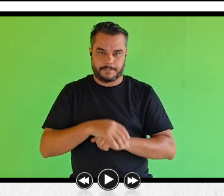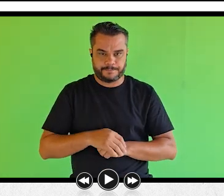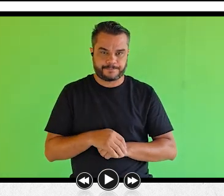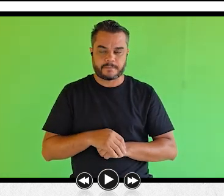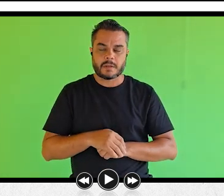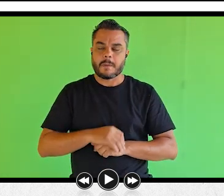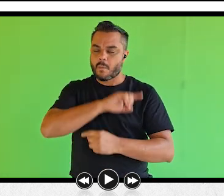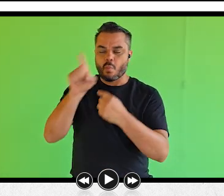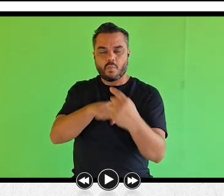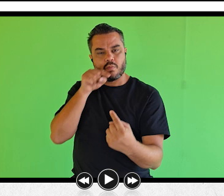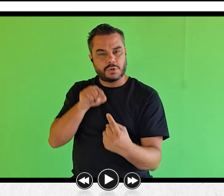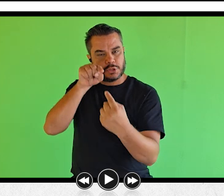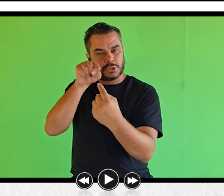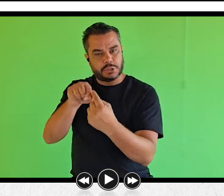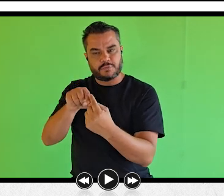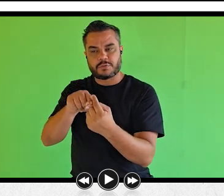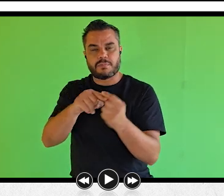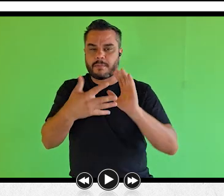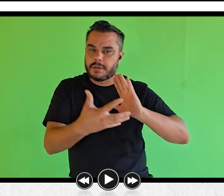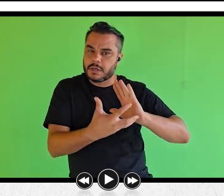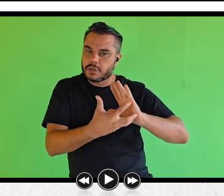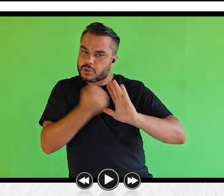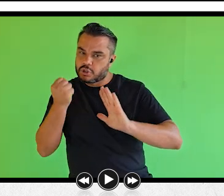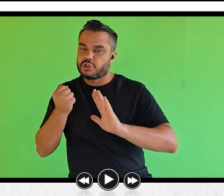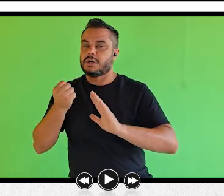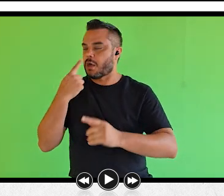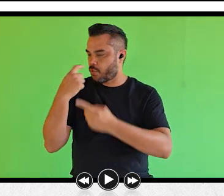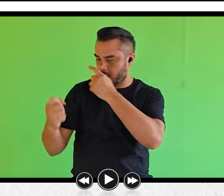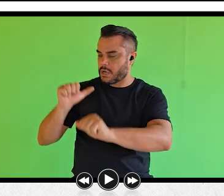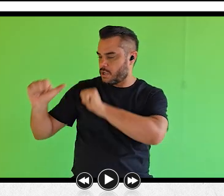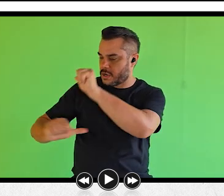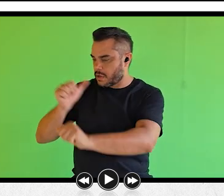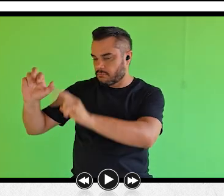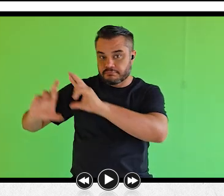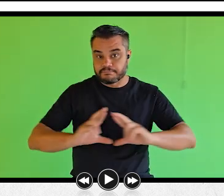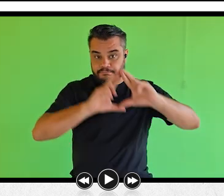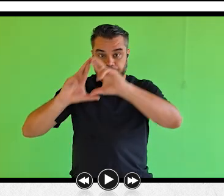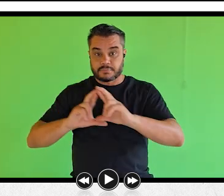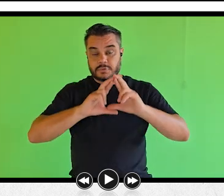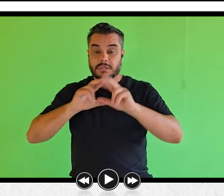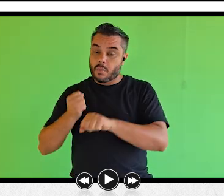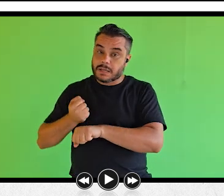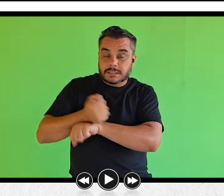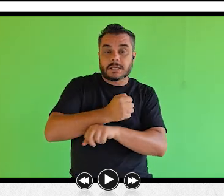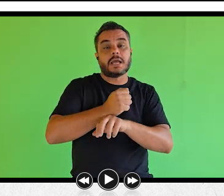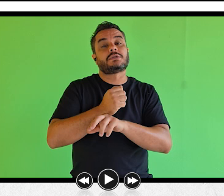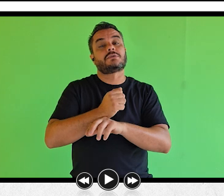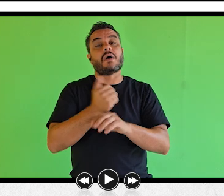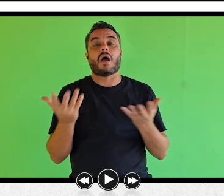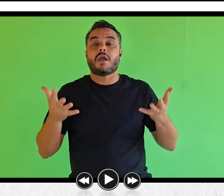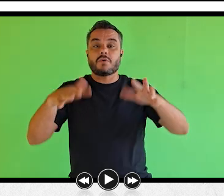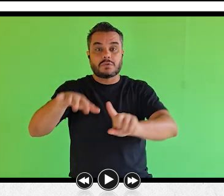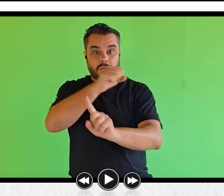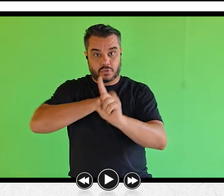de lixões associadas à inclusão social e à emancipação econômica de catadores. E essa questão